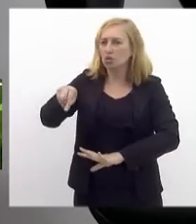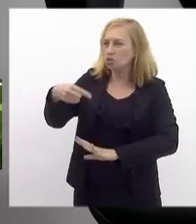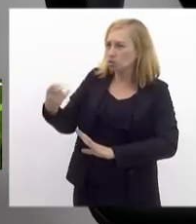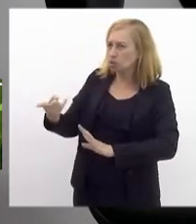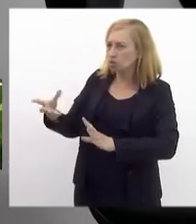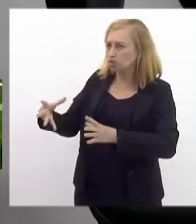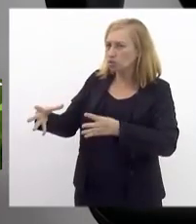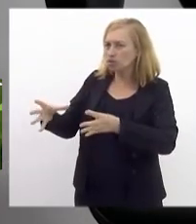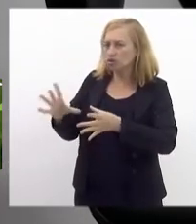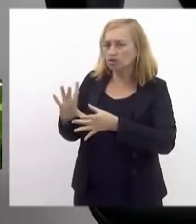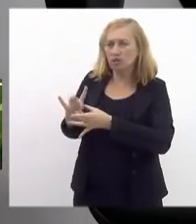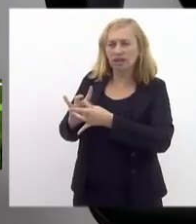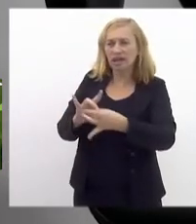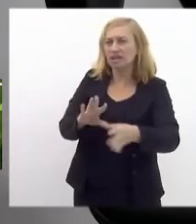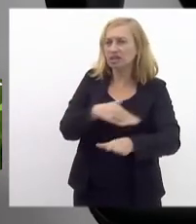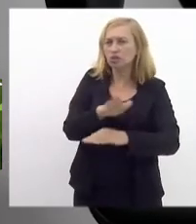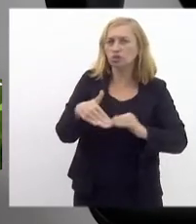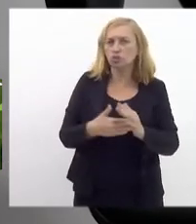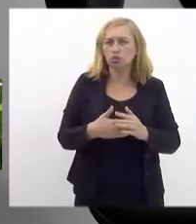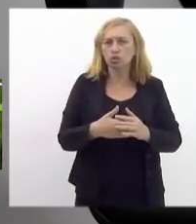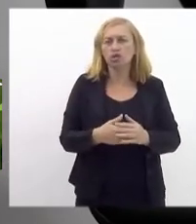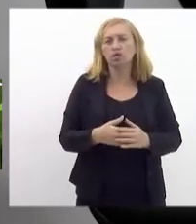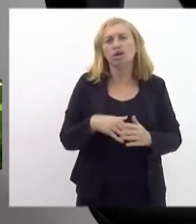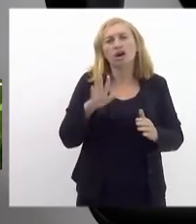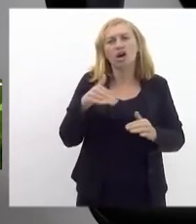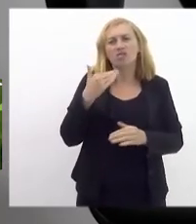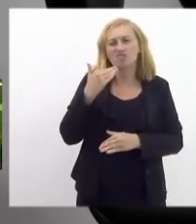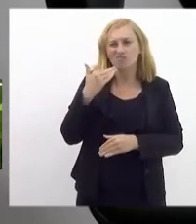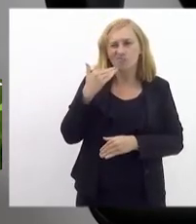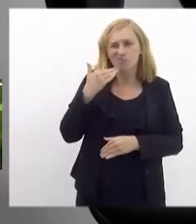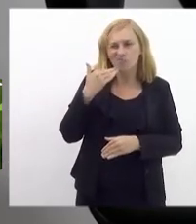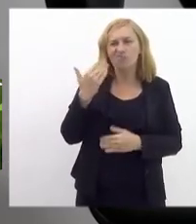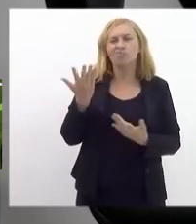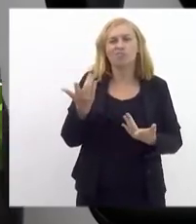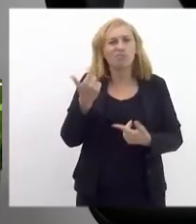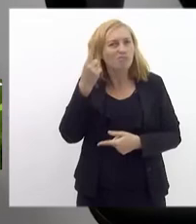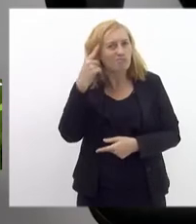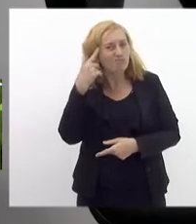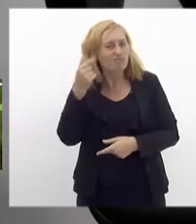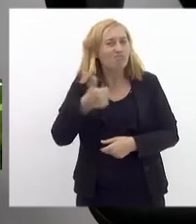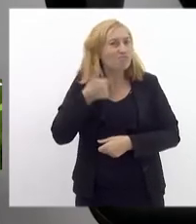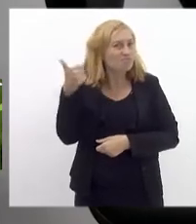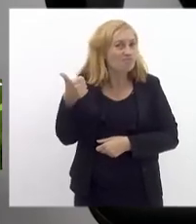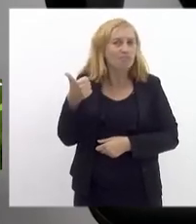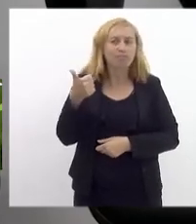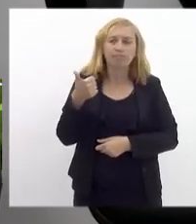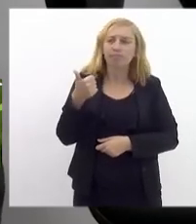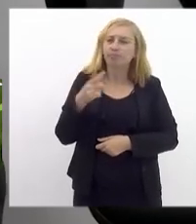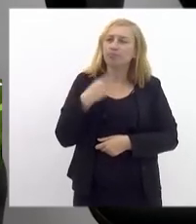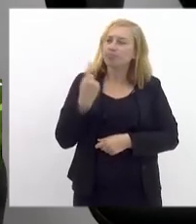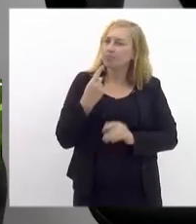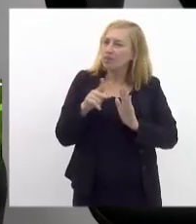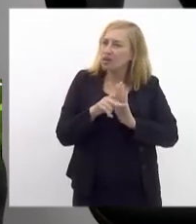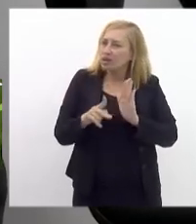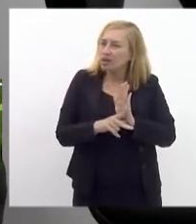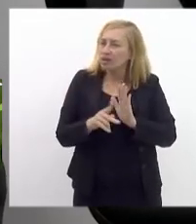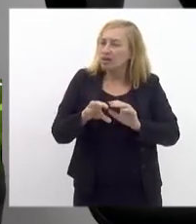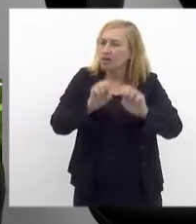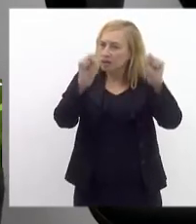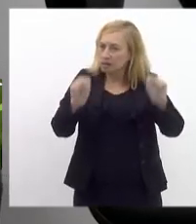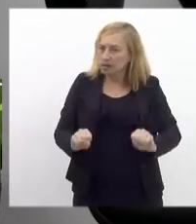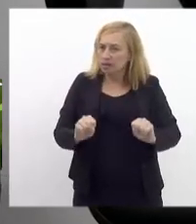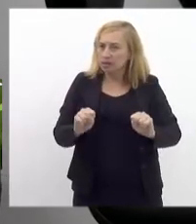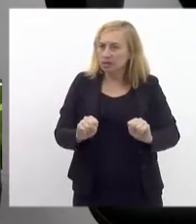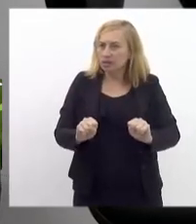pautado nisso. Eu acho que é uma distorção que a gente tem de pensar. Que o nosso projeto de sistema tem de ser